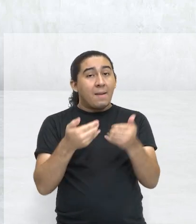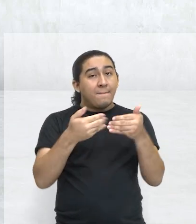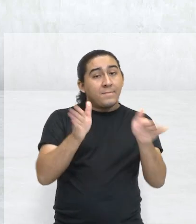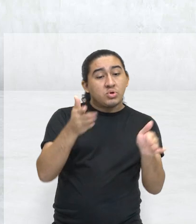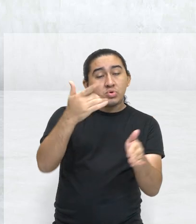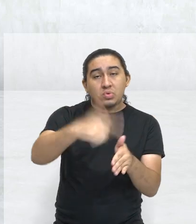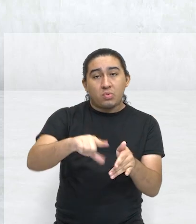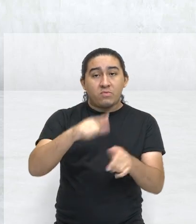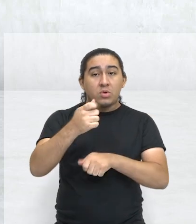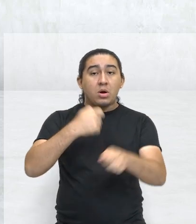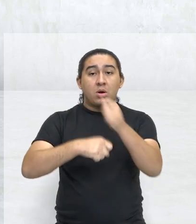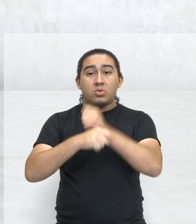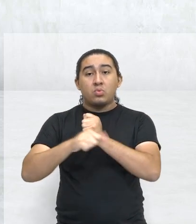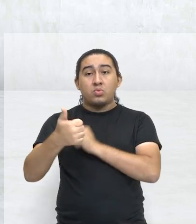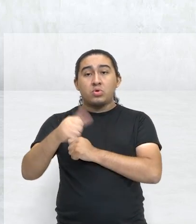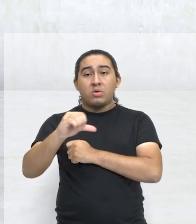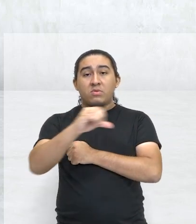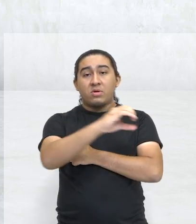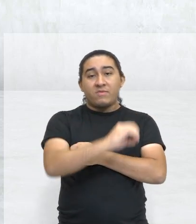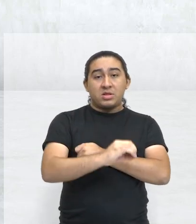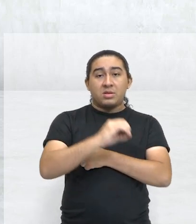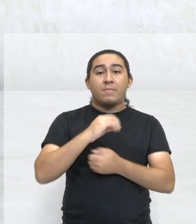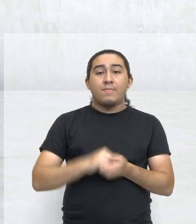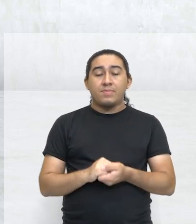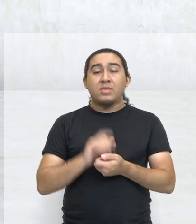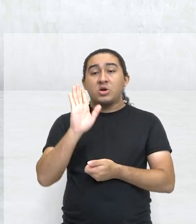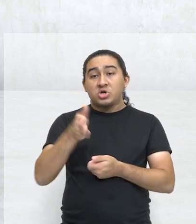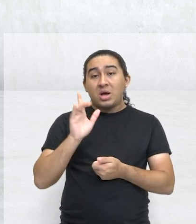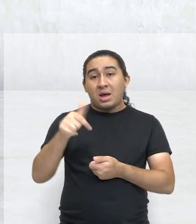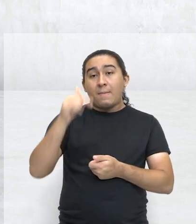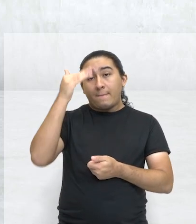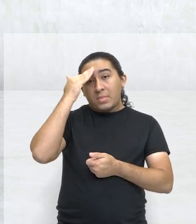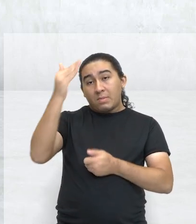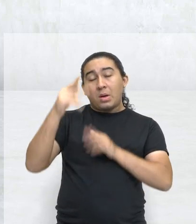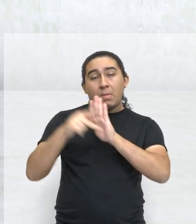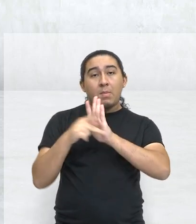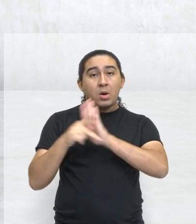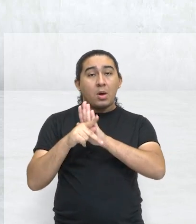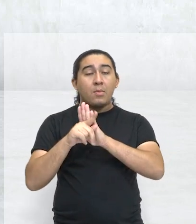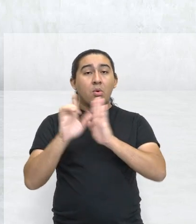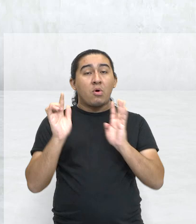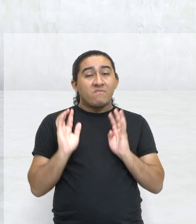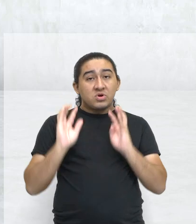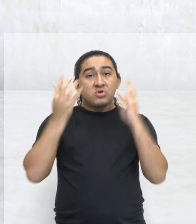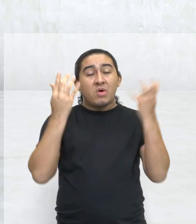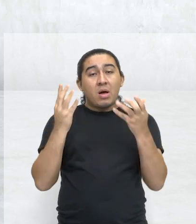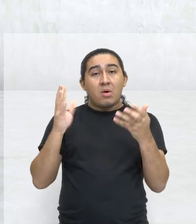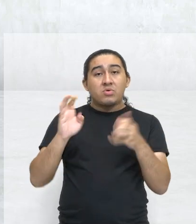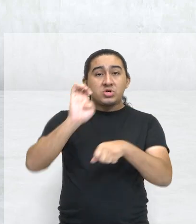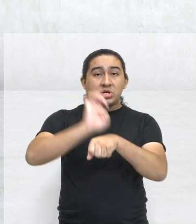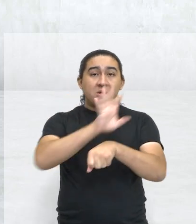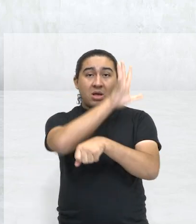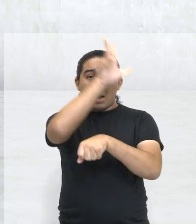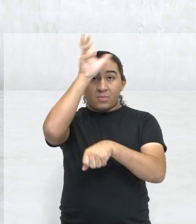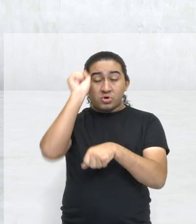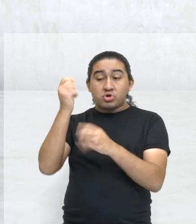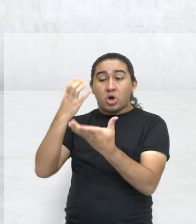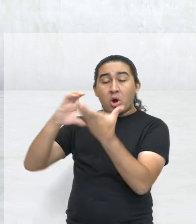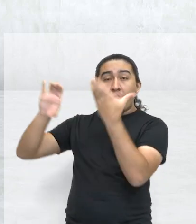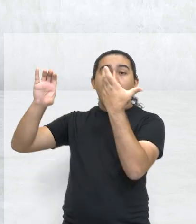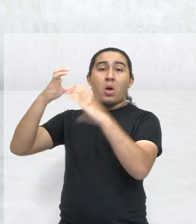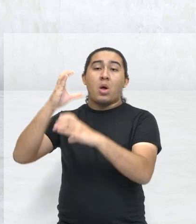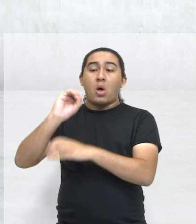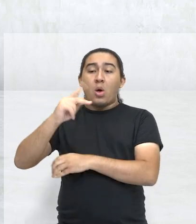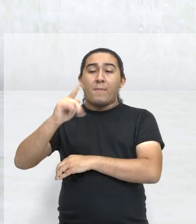artistas internacionais. Continuando, Após sua restauração, né, que aconteceu